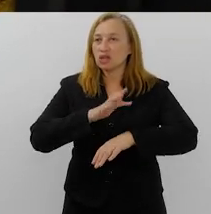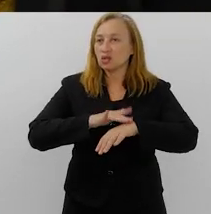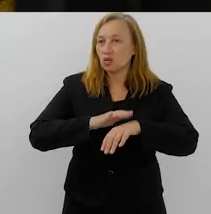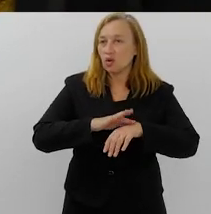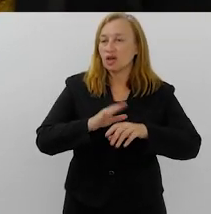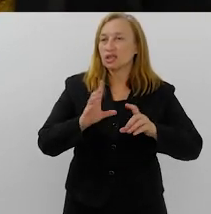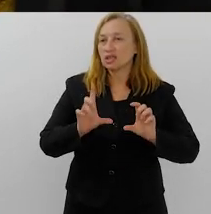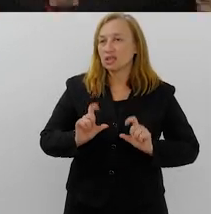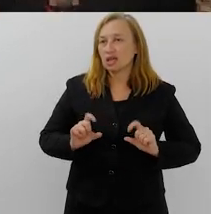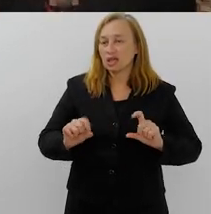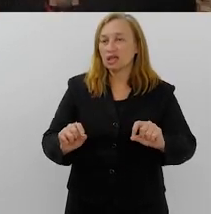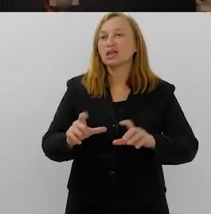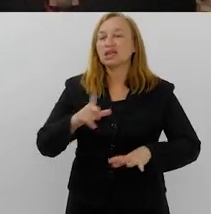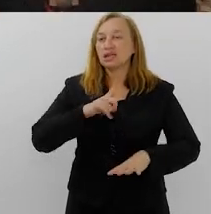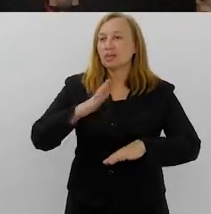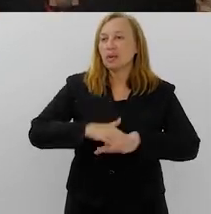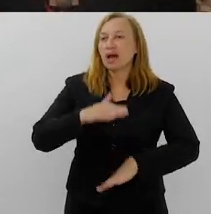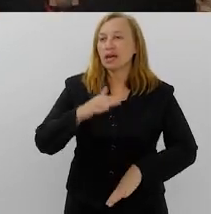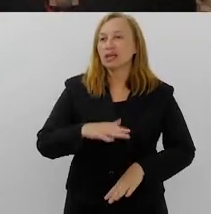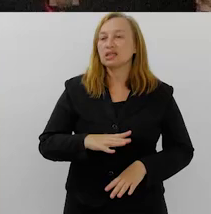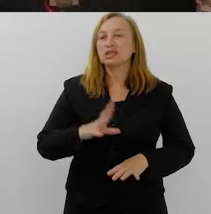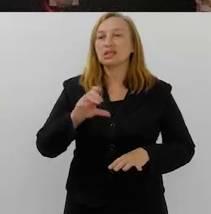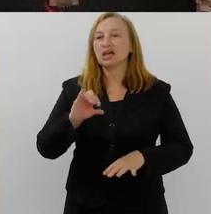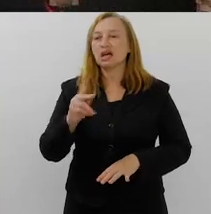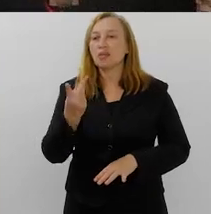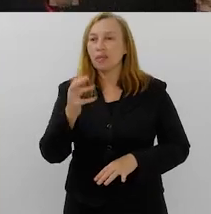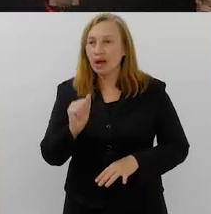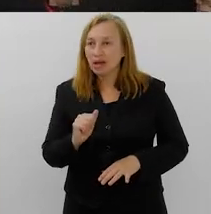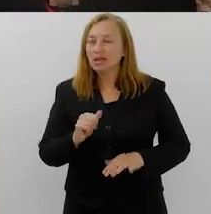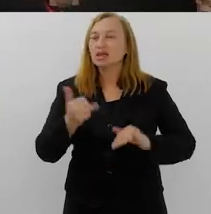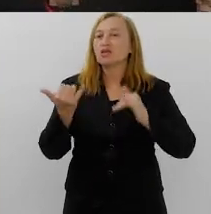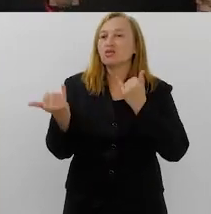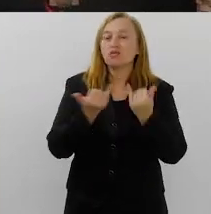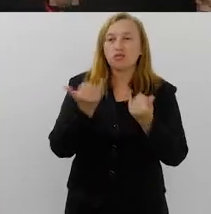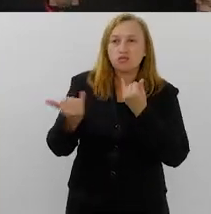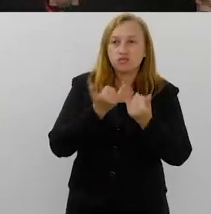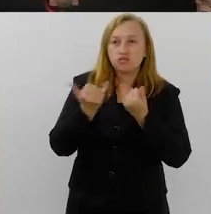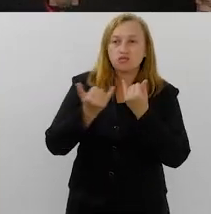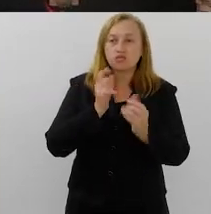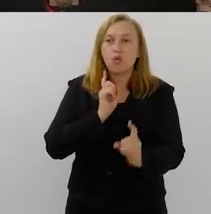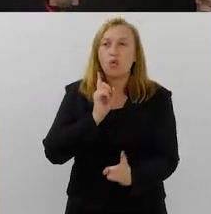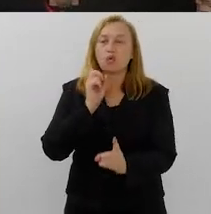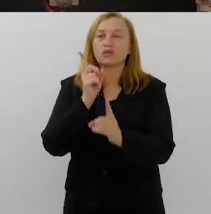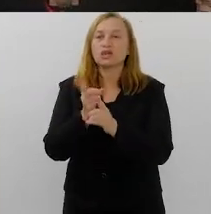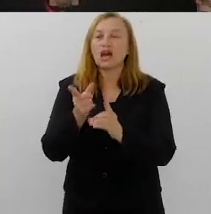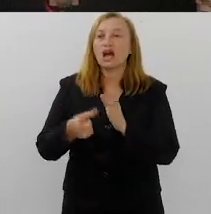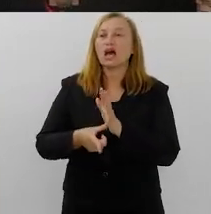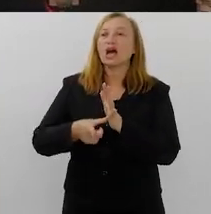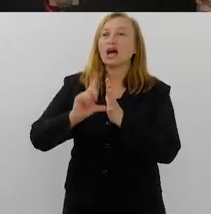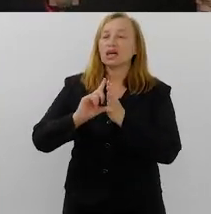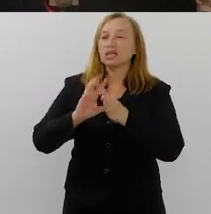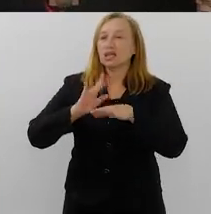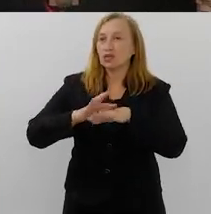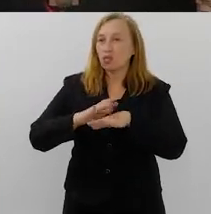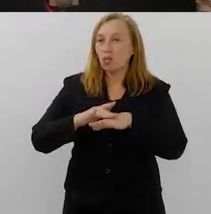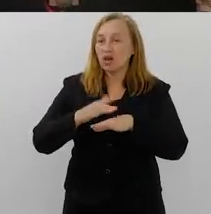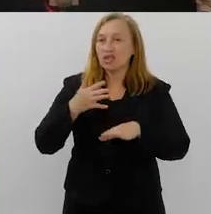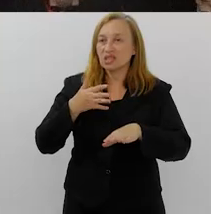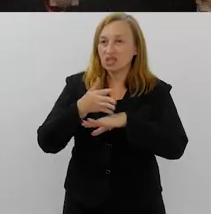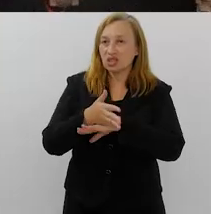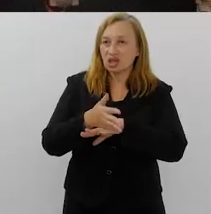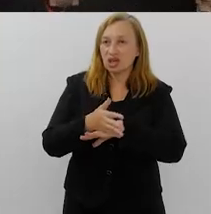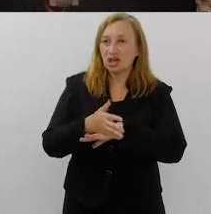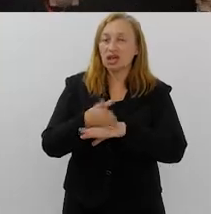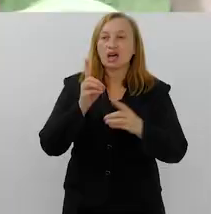casos então por isso que teremos que ter mais campanhas mais informação tentar descobrir precocemente